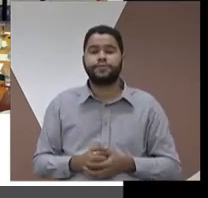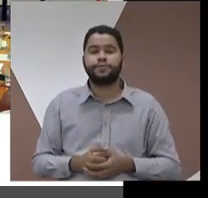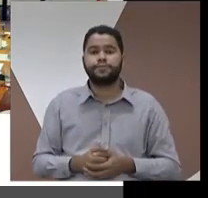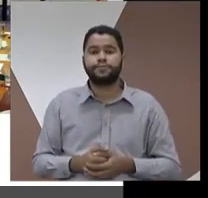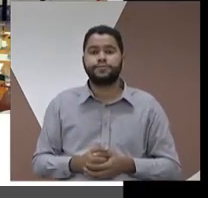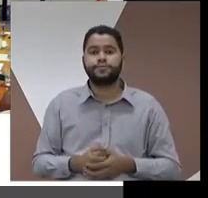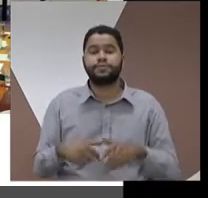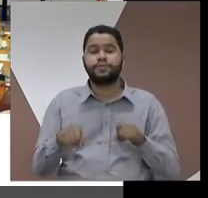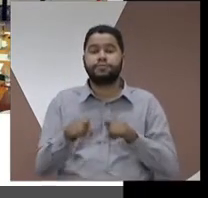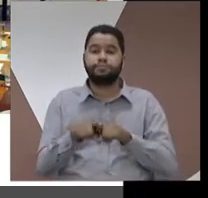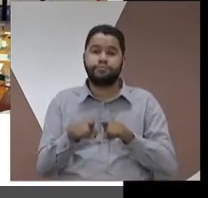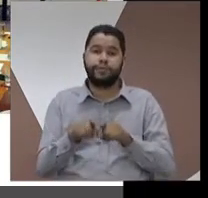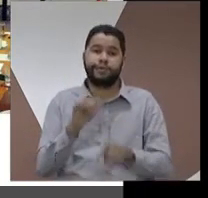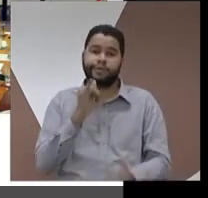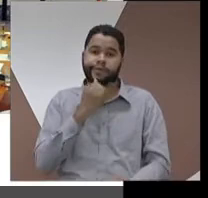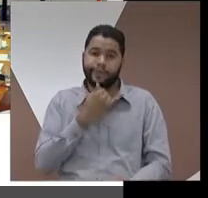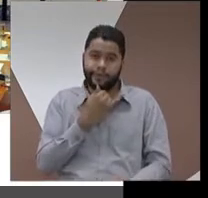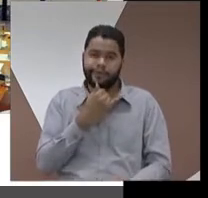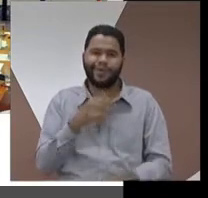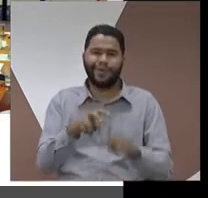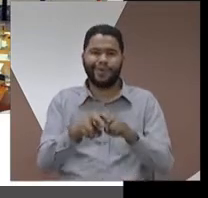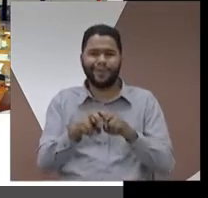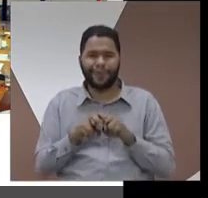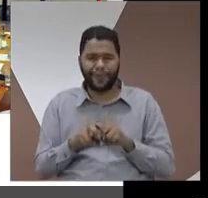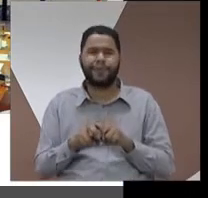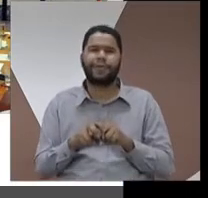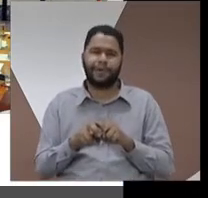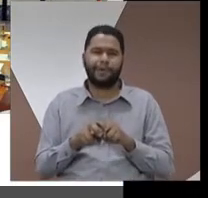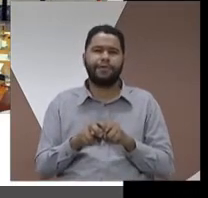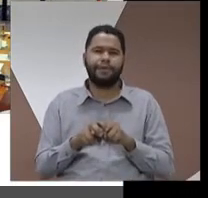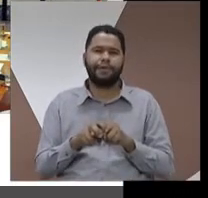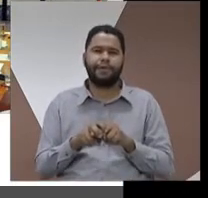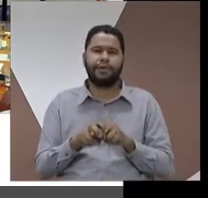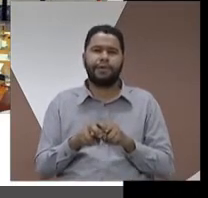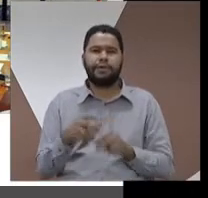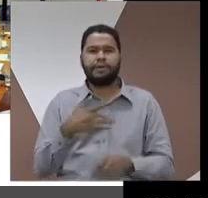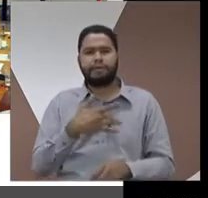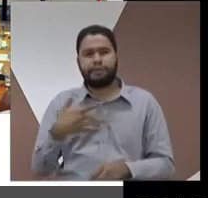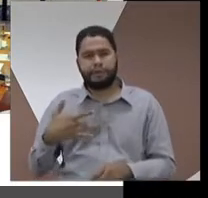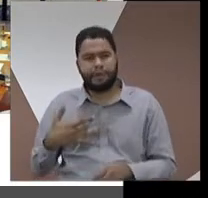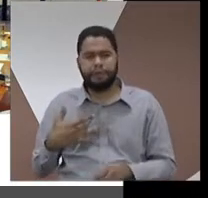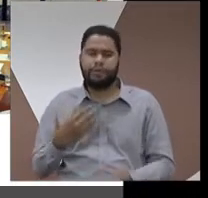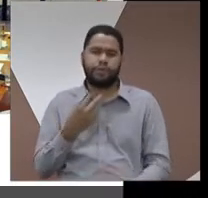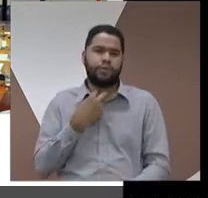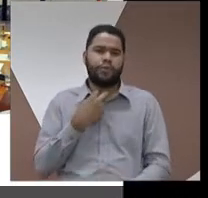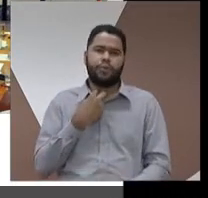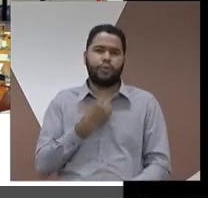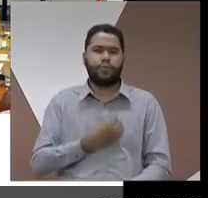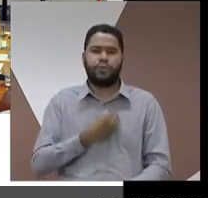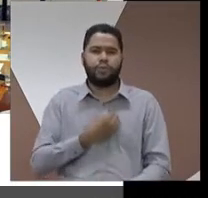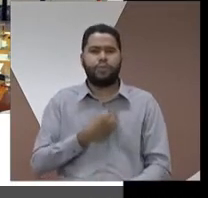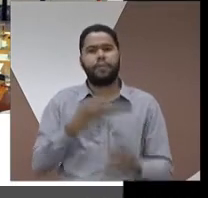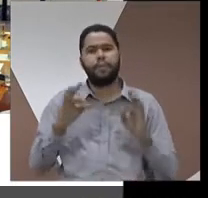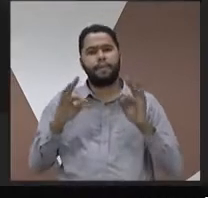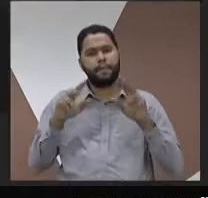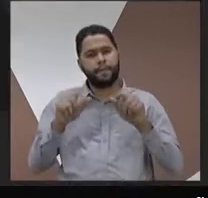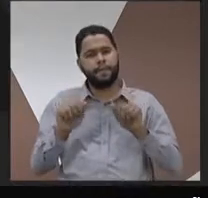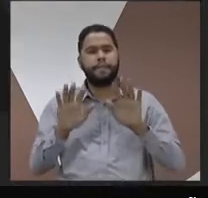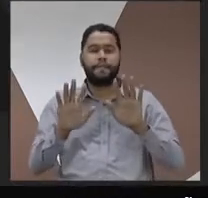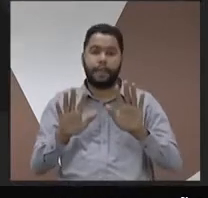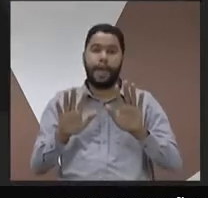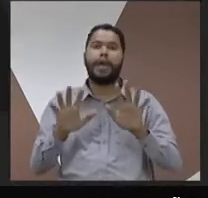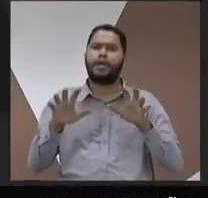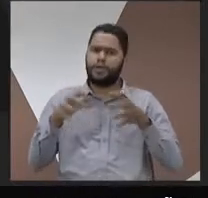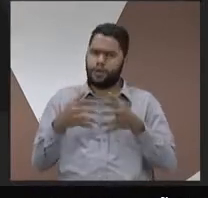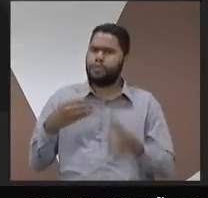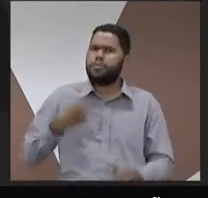Eu, infelizmente, em função dessa minha questão de saúde, não pude participar de todas, mas a equipe esteve